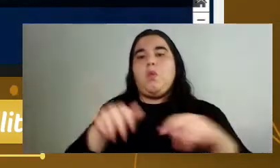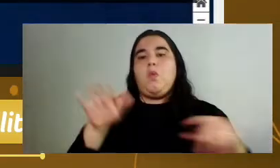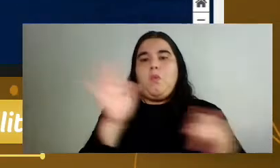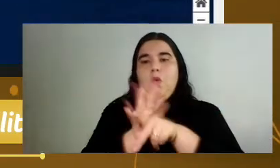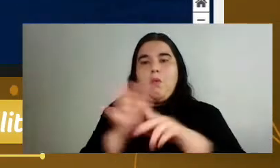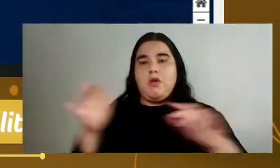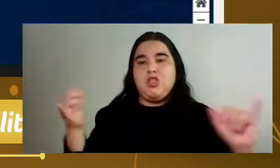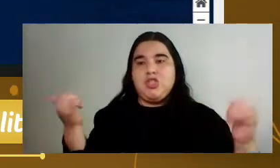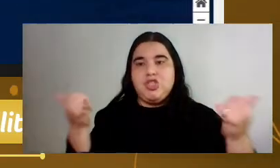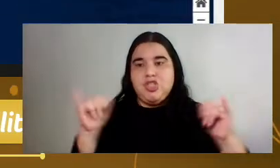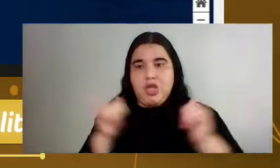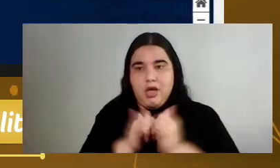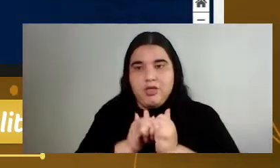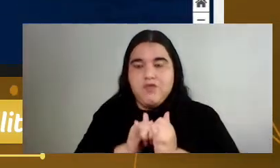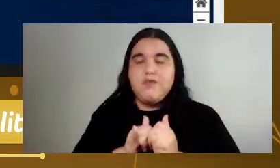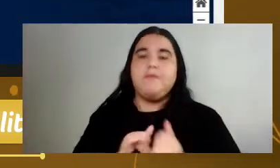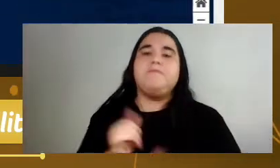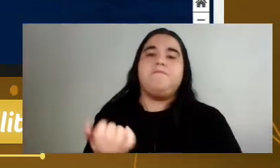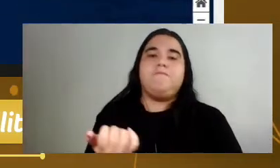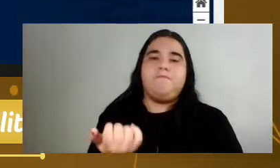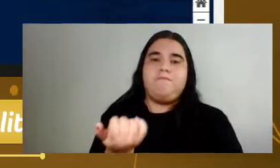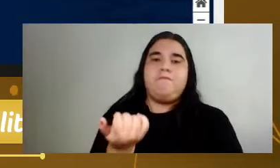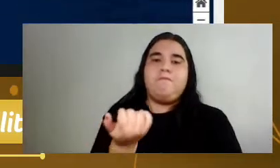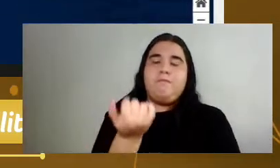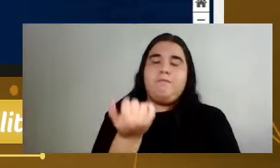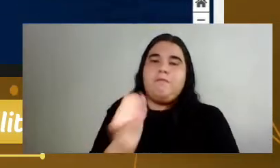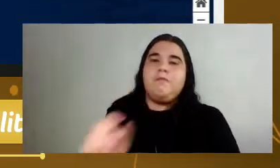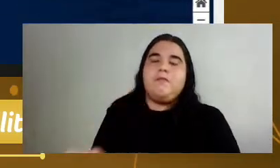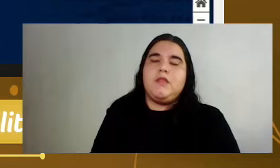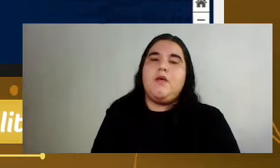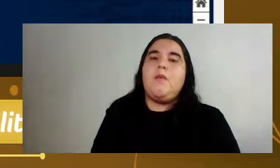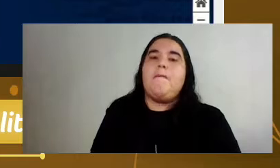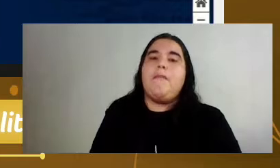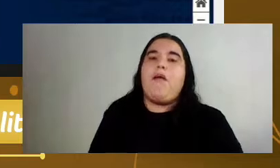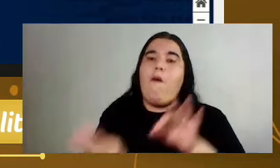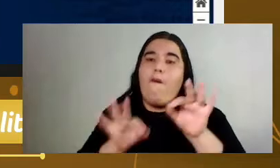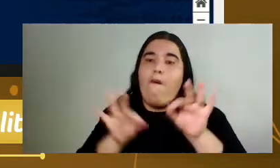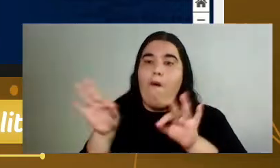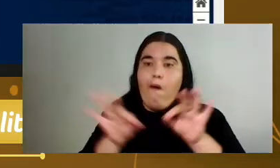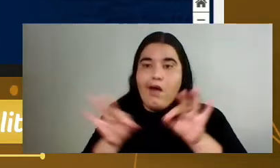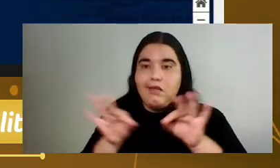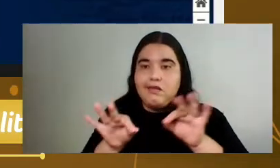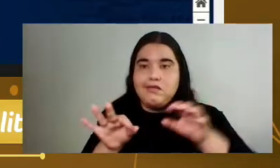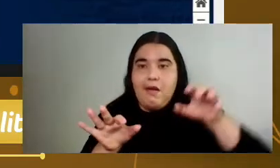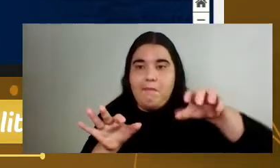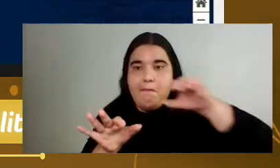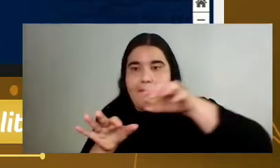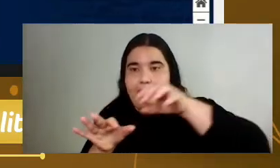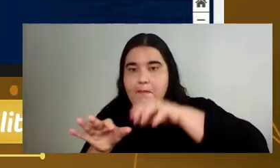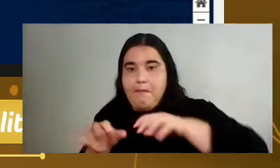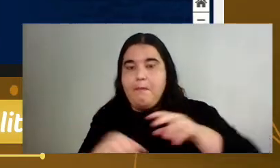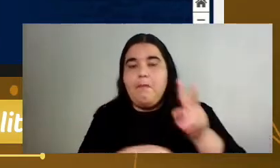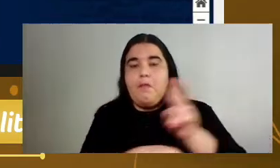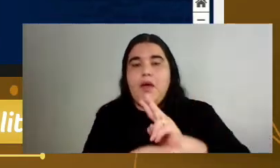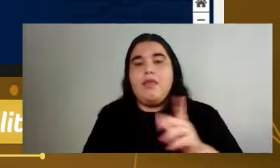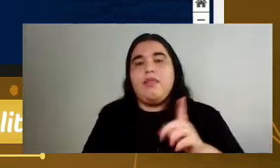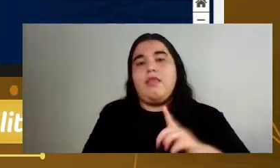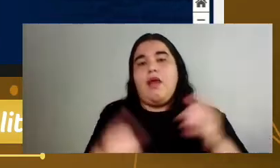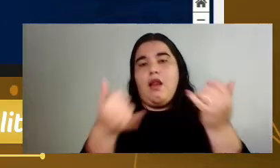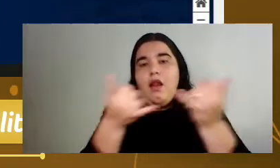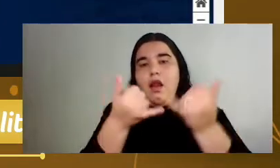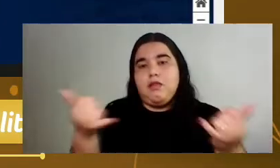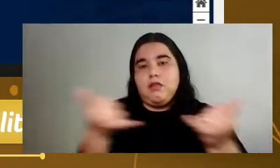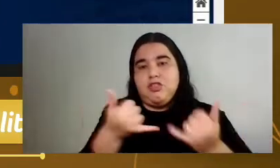Pronto. Para isso, para definir essas áreas de monitoramento, a gente teve algumas premissas, que são as linhas de transmissões. Baseado